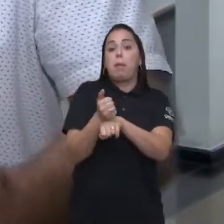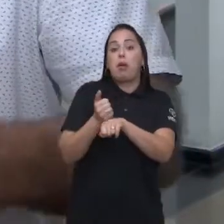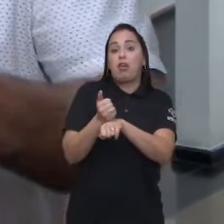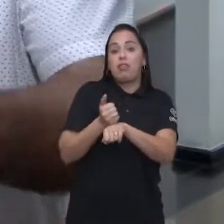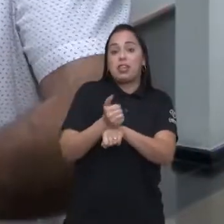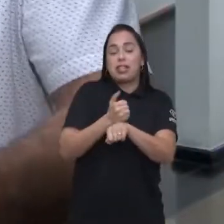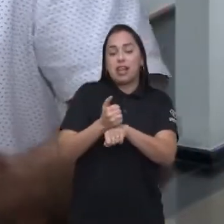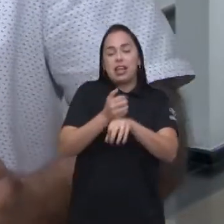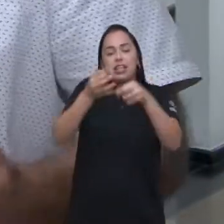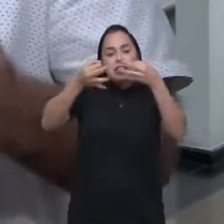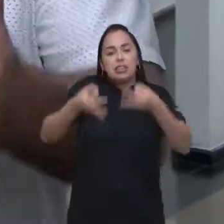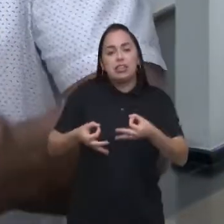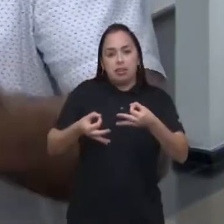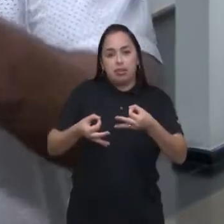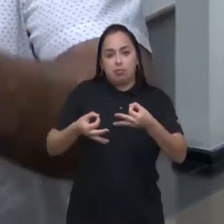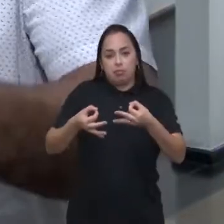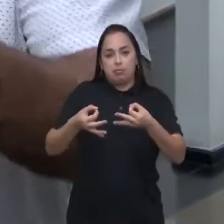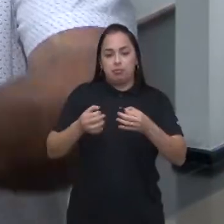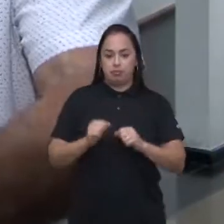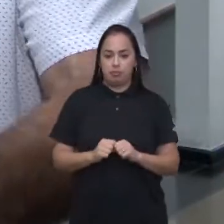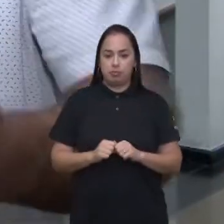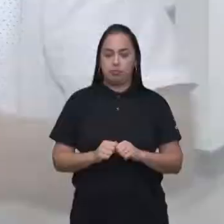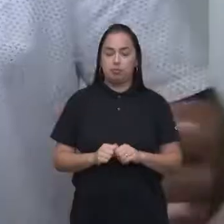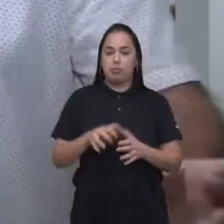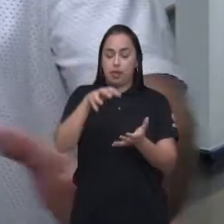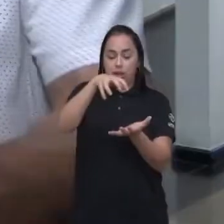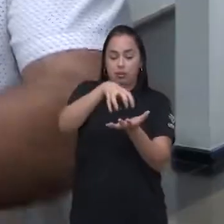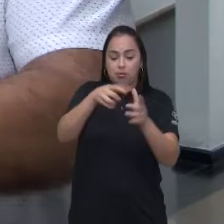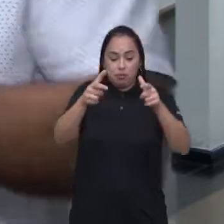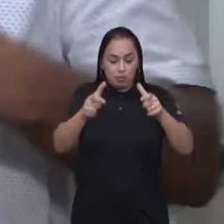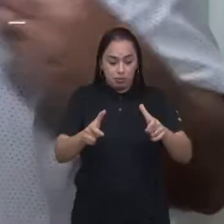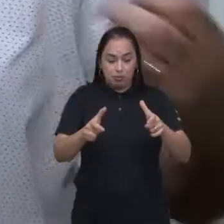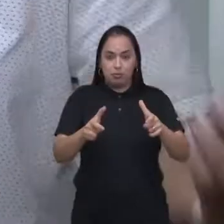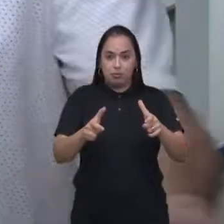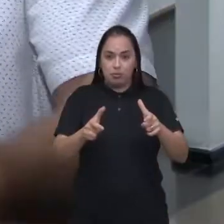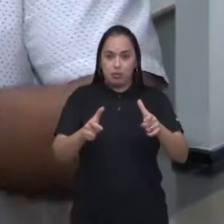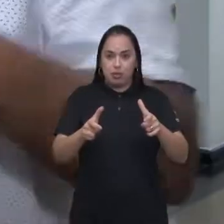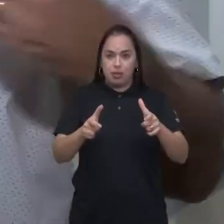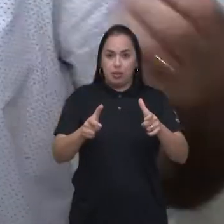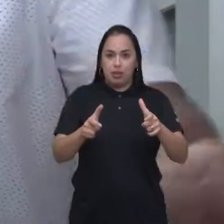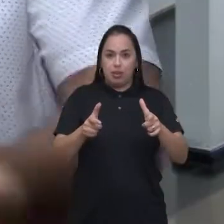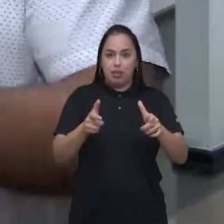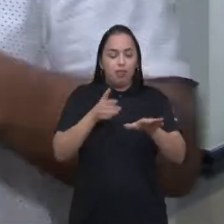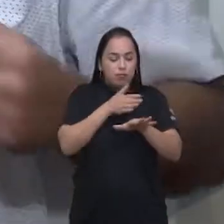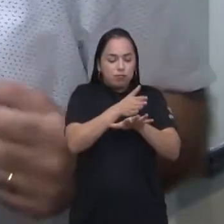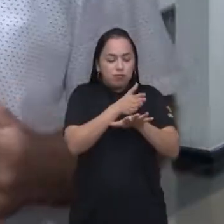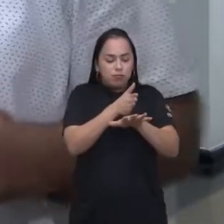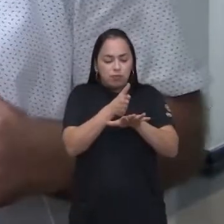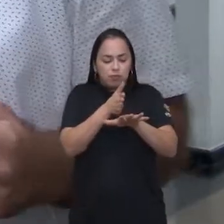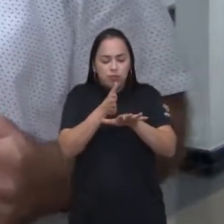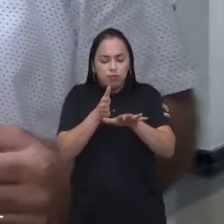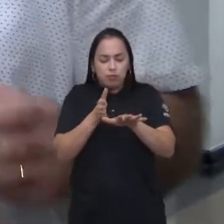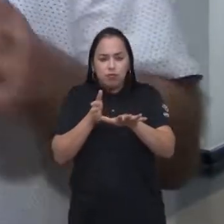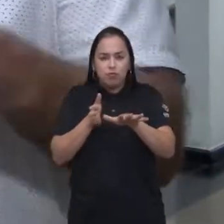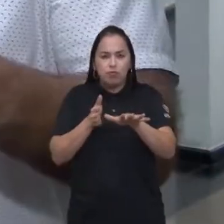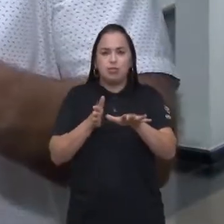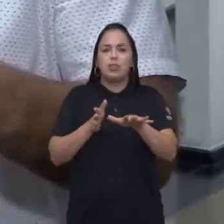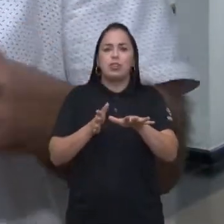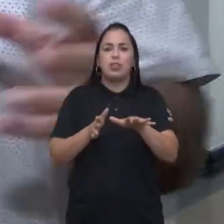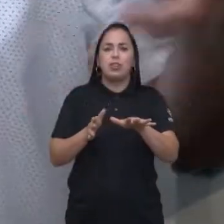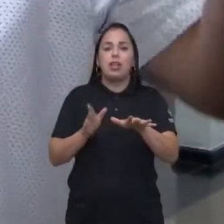profissionais técnicos capacitados para lidar com a pessoa com deficiência tão local que ele vai abranger a várias modalidades esportivas